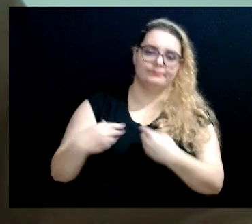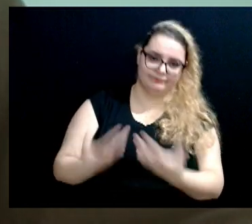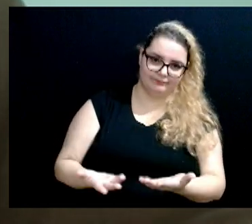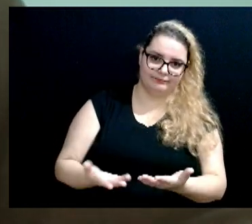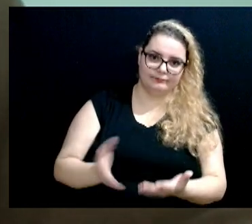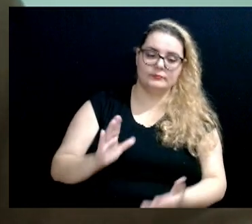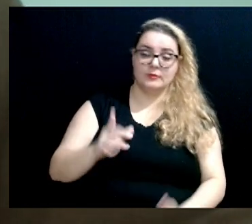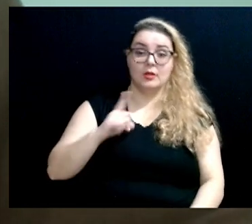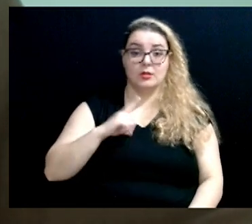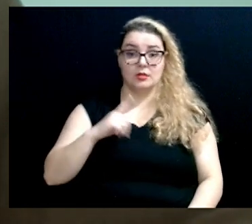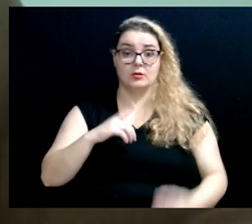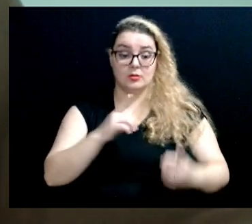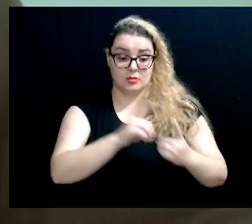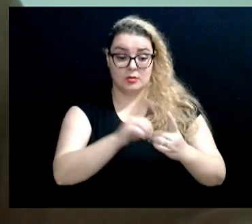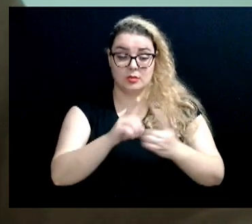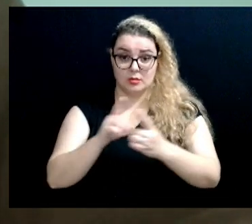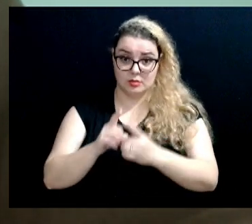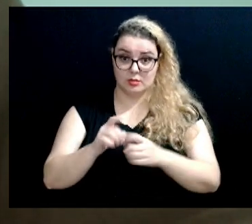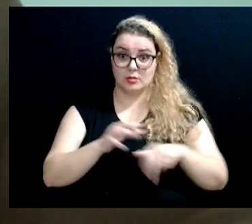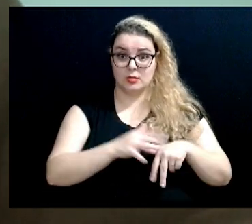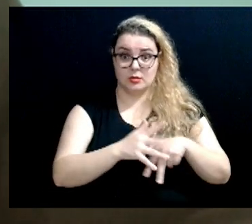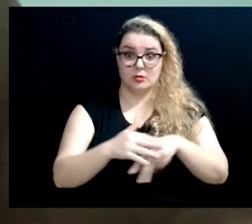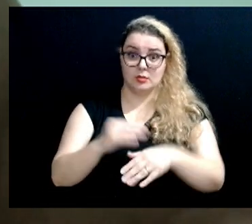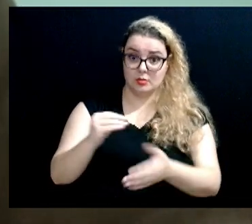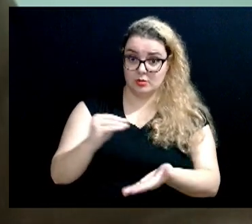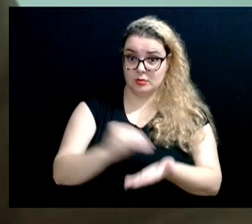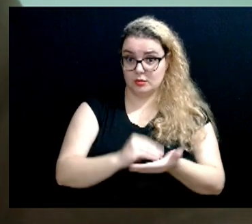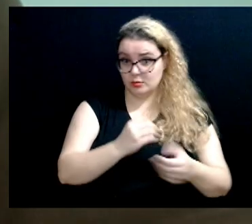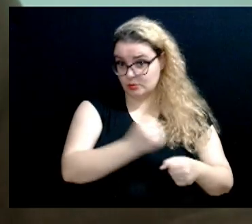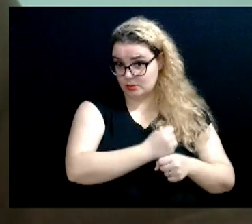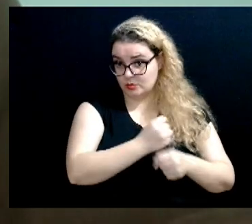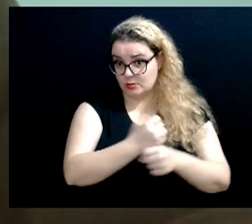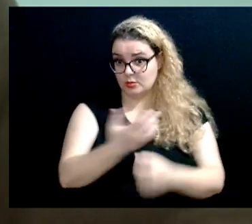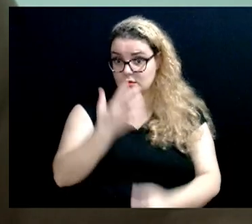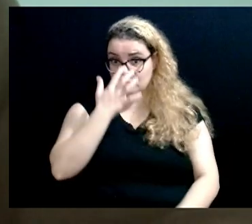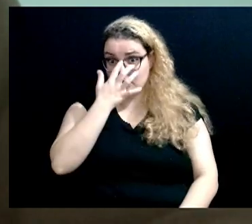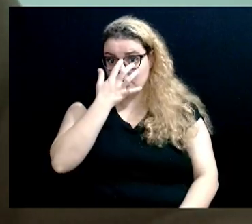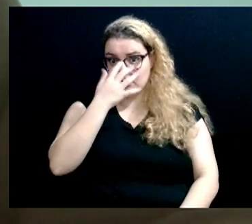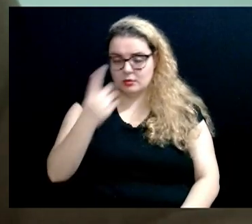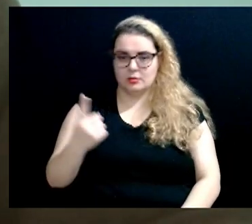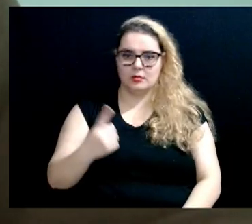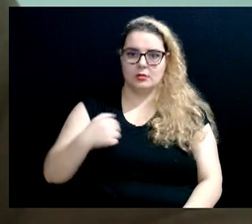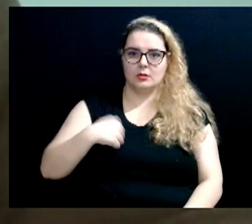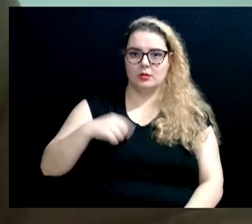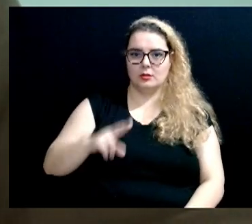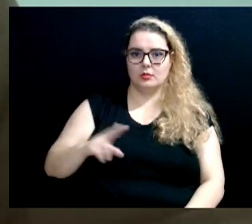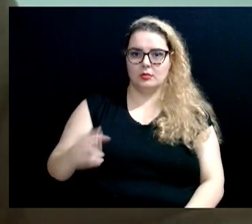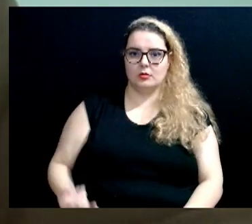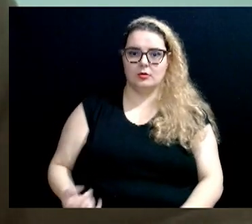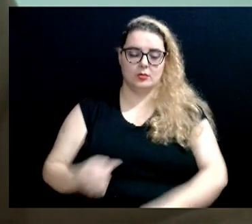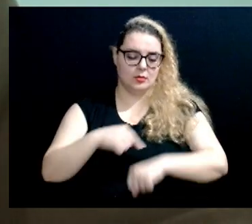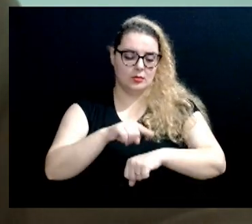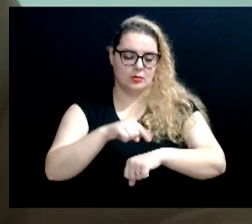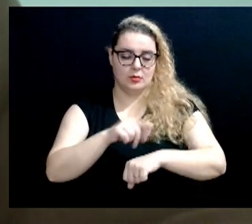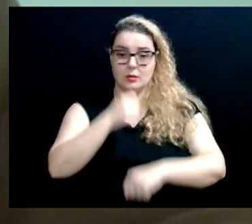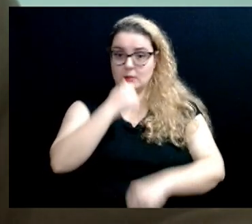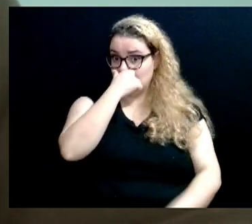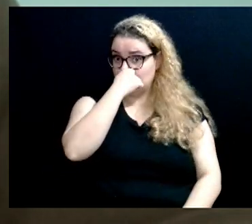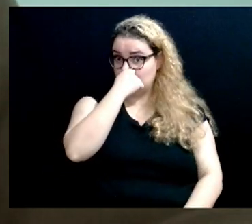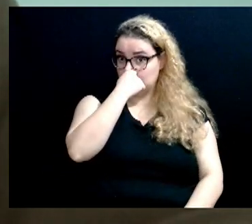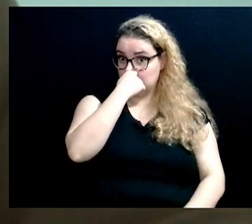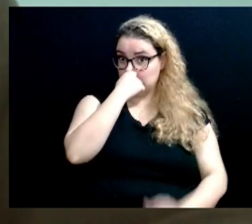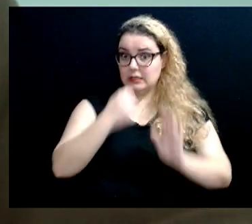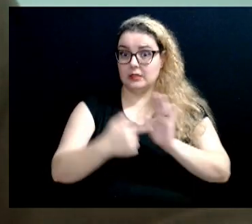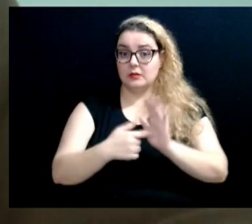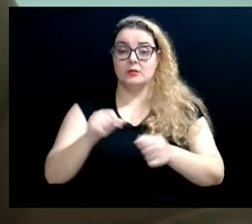atender casos nos últimos tempos que chegam assim: olha, tenho usado o meu smartwatch e ele mostra que eu estou fazendo